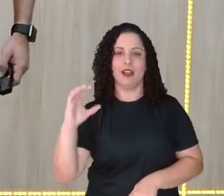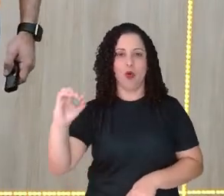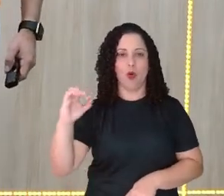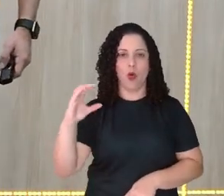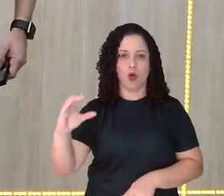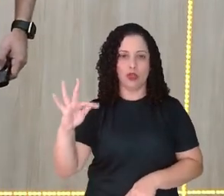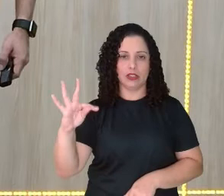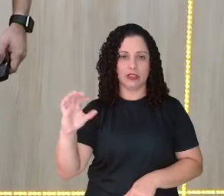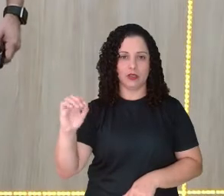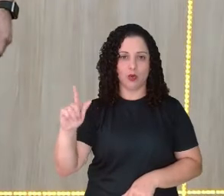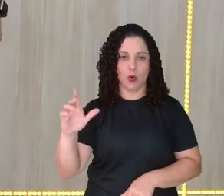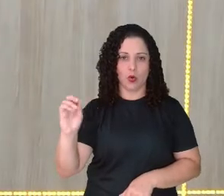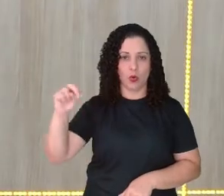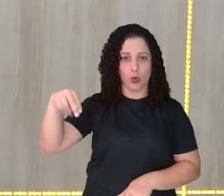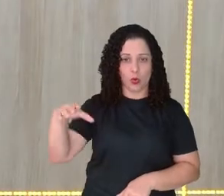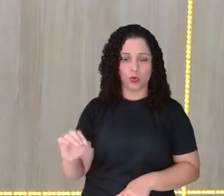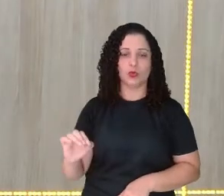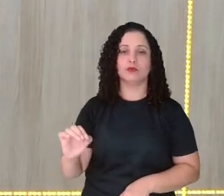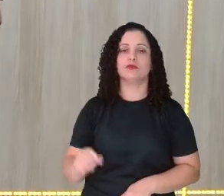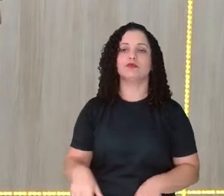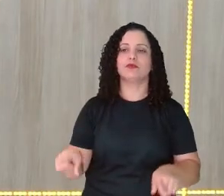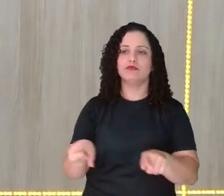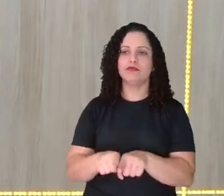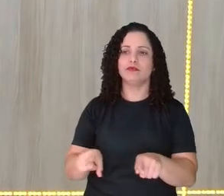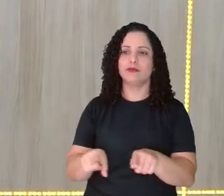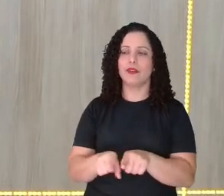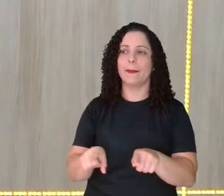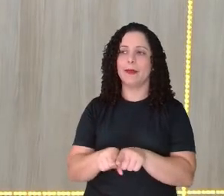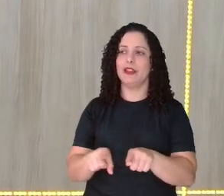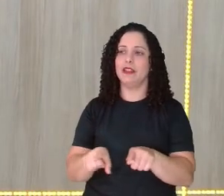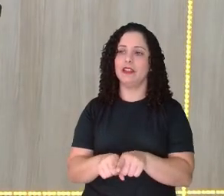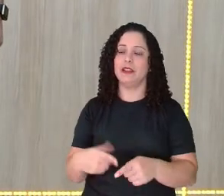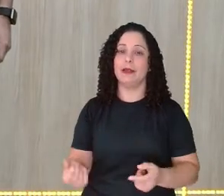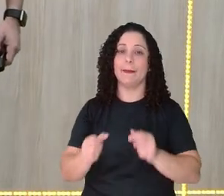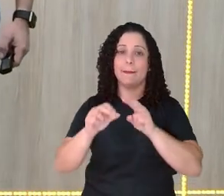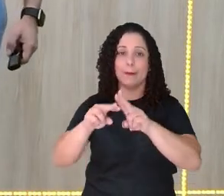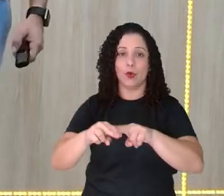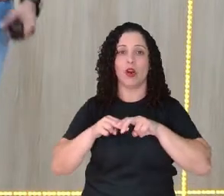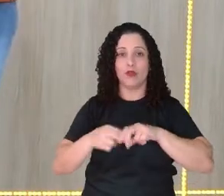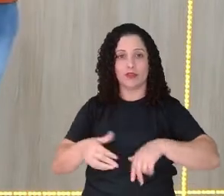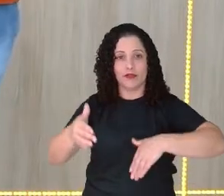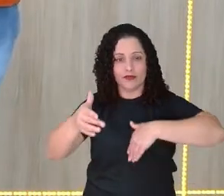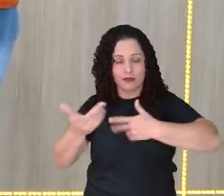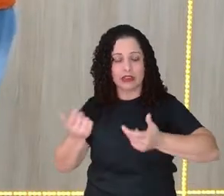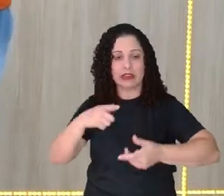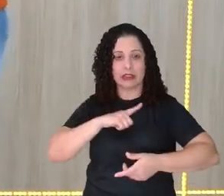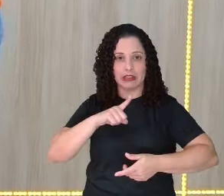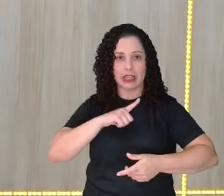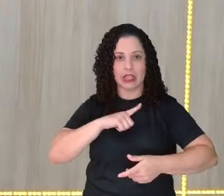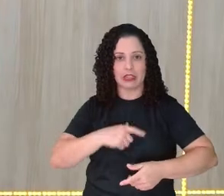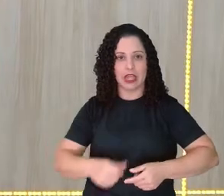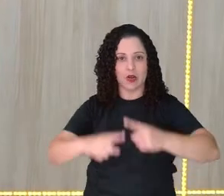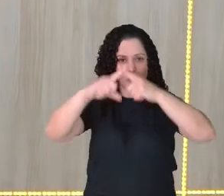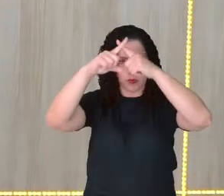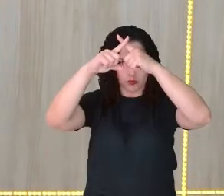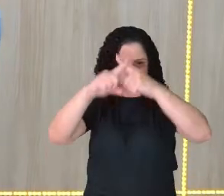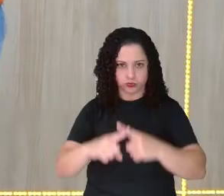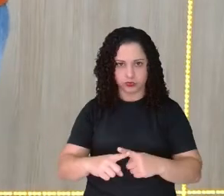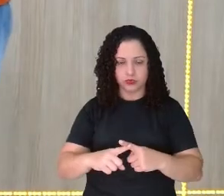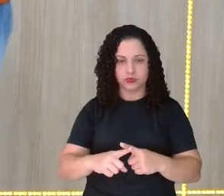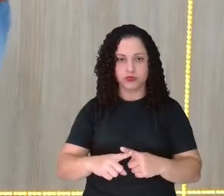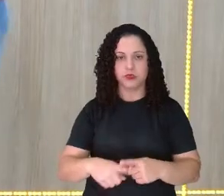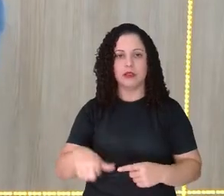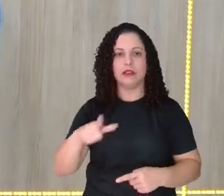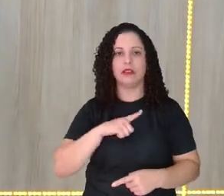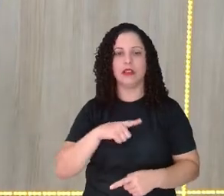bom? E muito também por conta do UFC, né? Aquele esporte lá que os atletas, eles